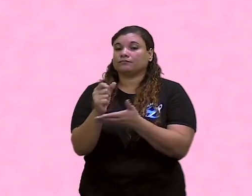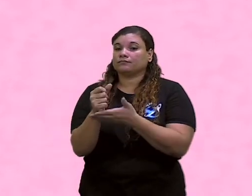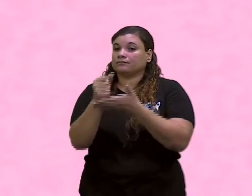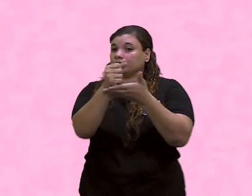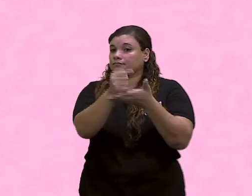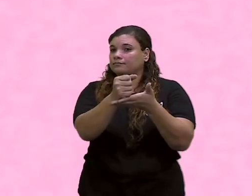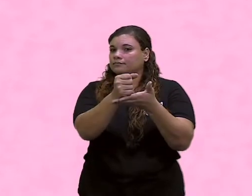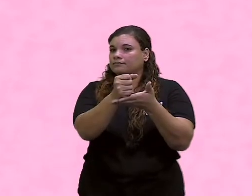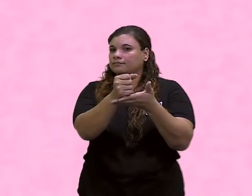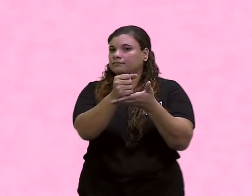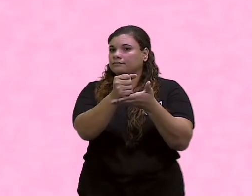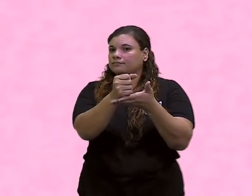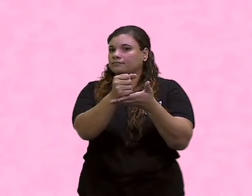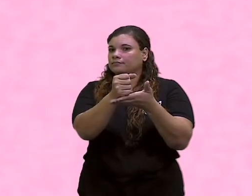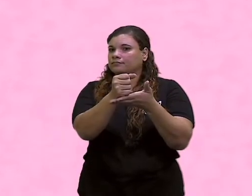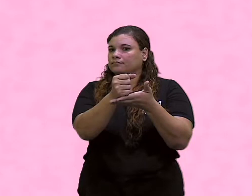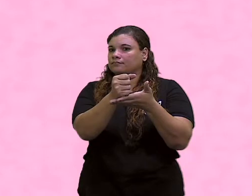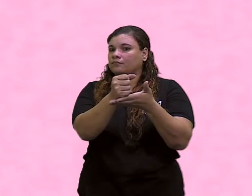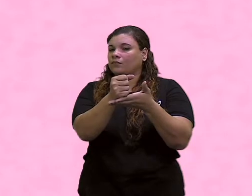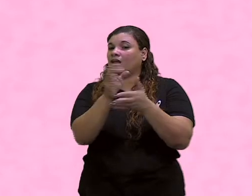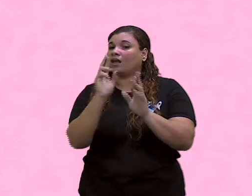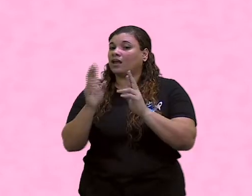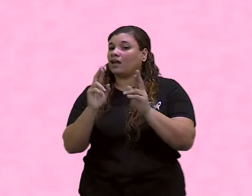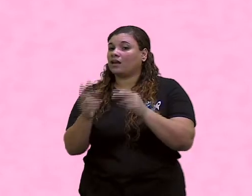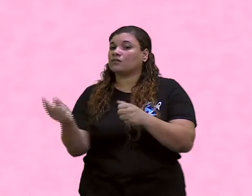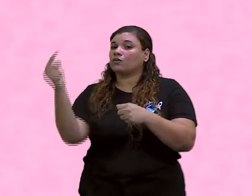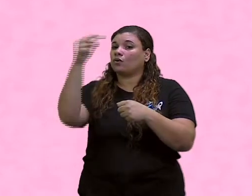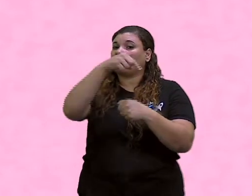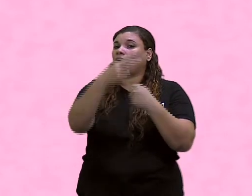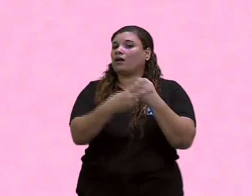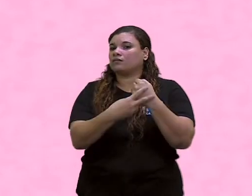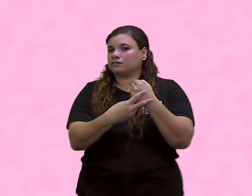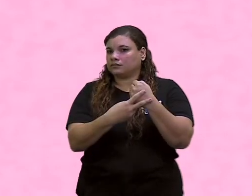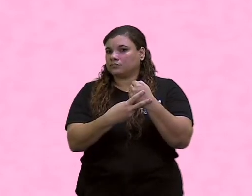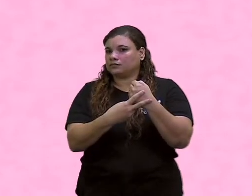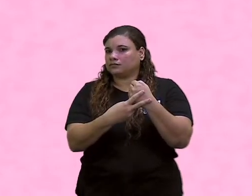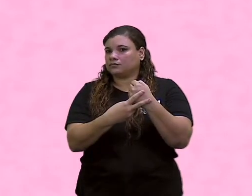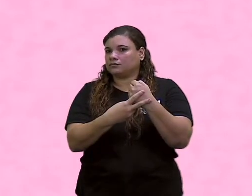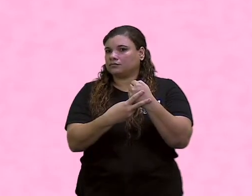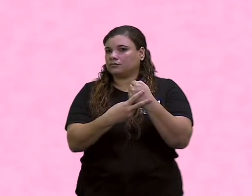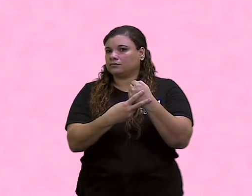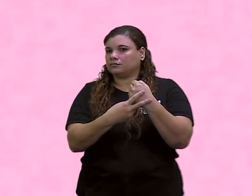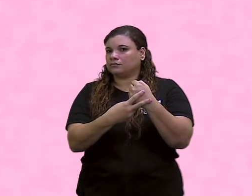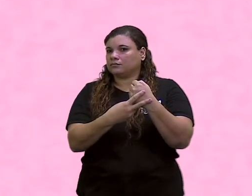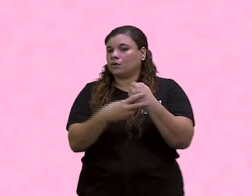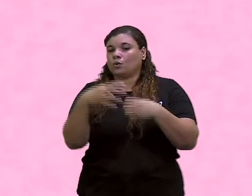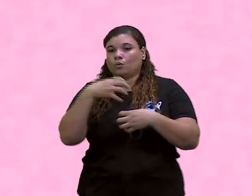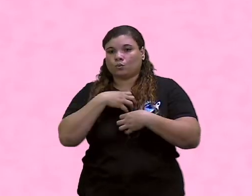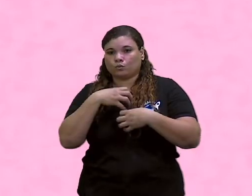ele pode sim ser retirado, sem alterar a estrutura sintática.